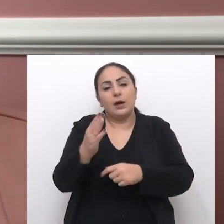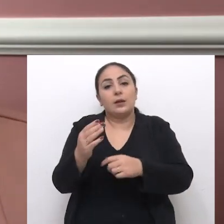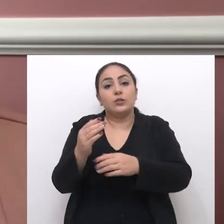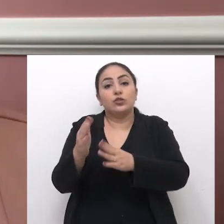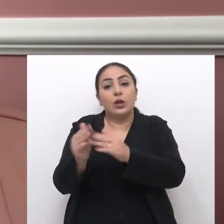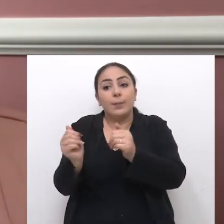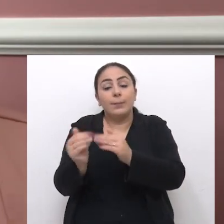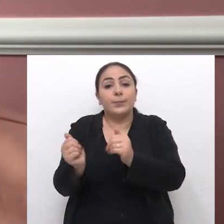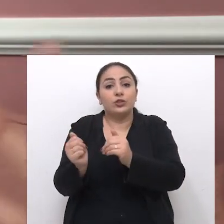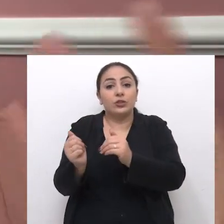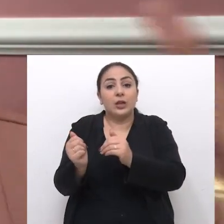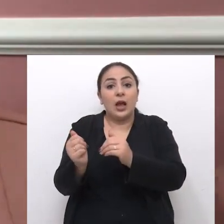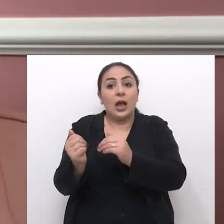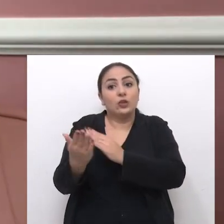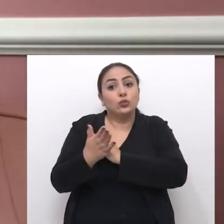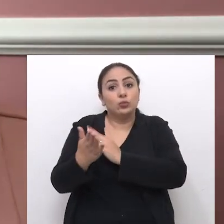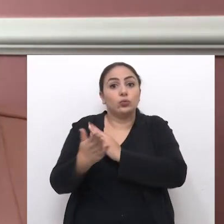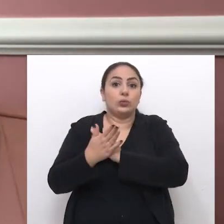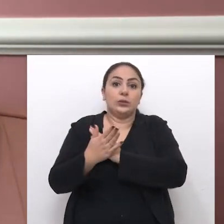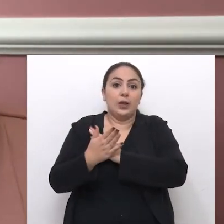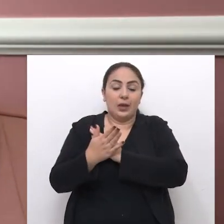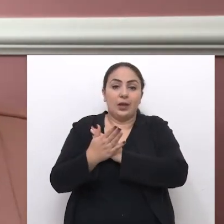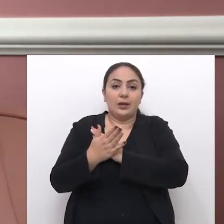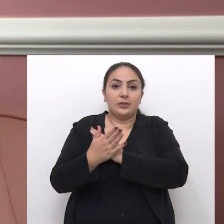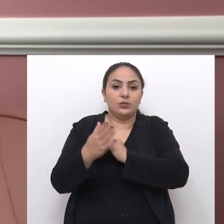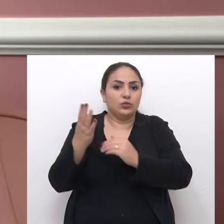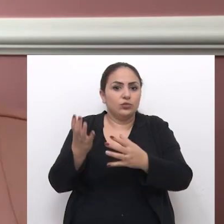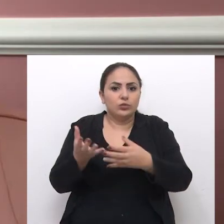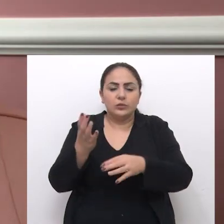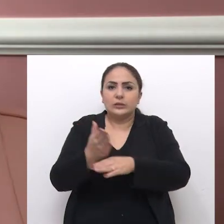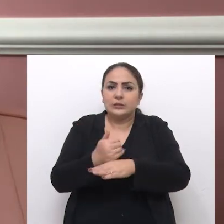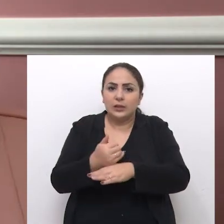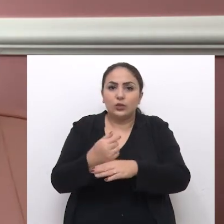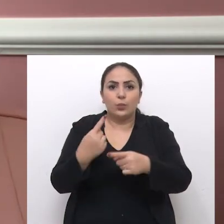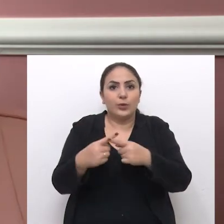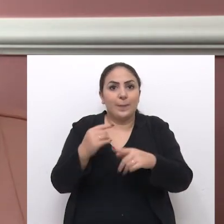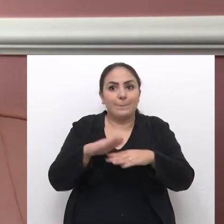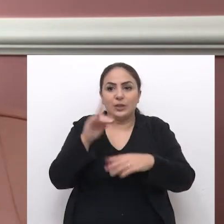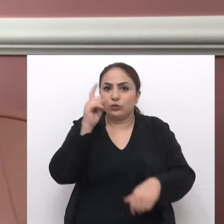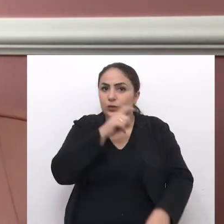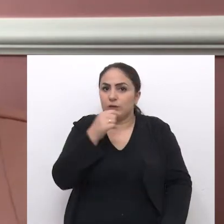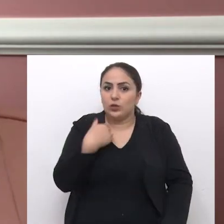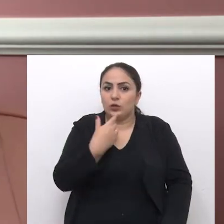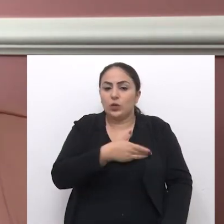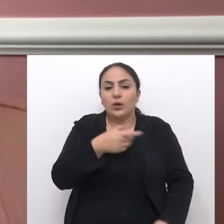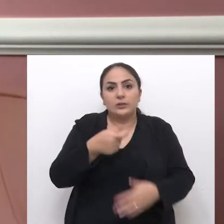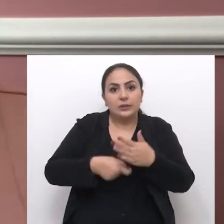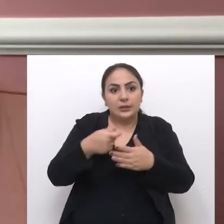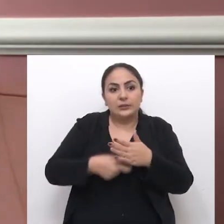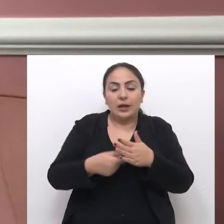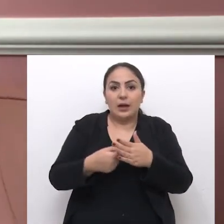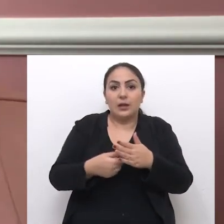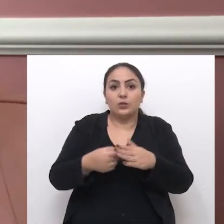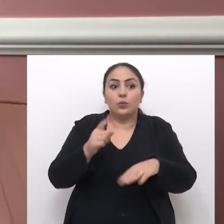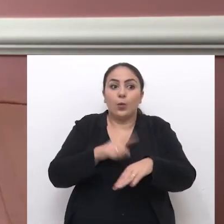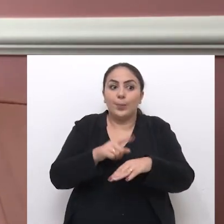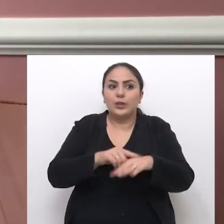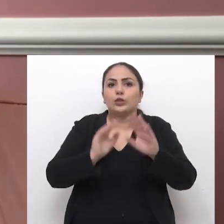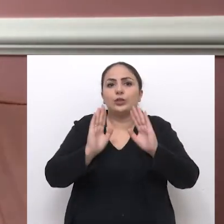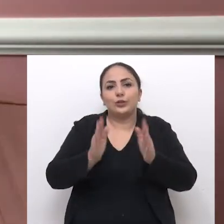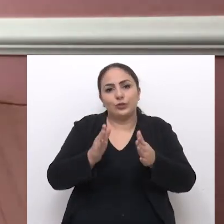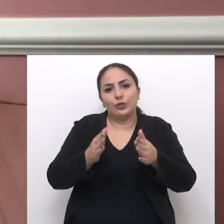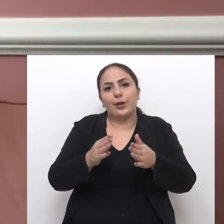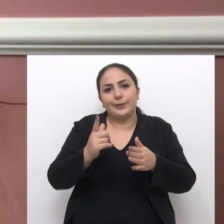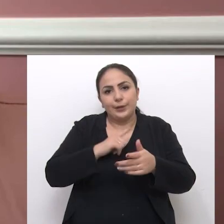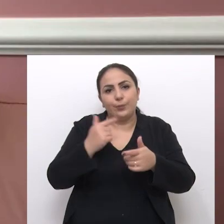espera, busca ajuda de forma precoce, né? Porque é muito mais difícil a gente correr atrás quando a gente